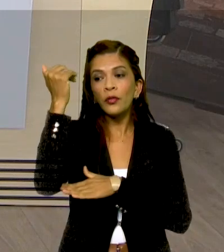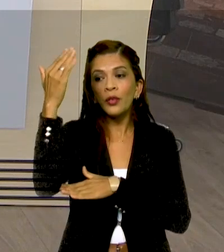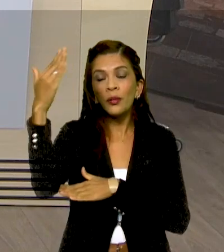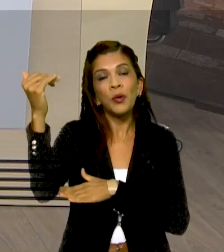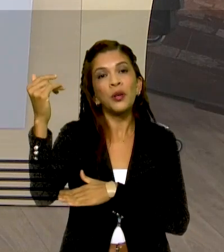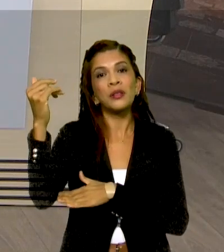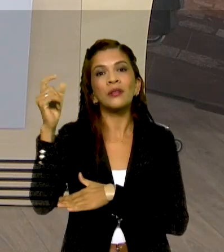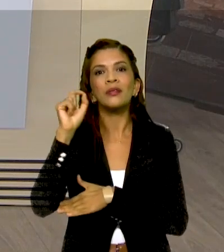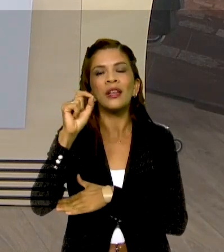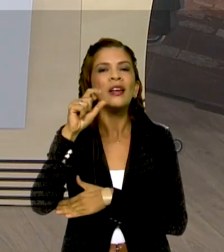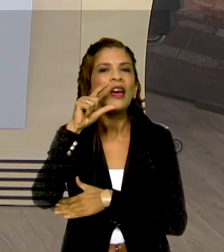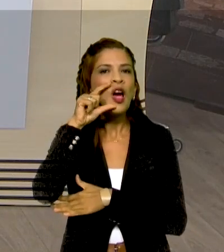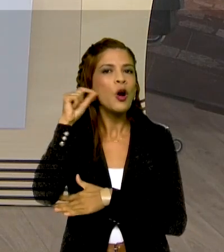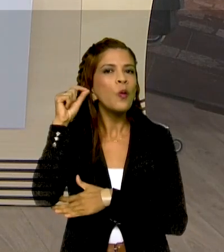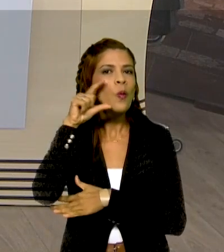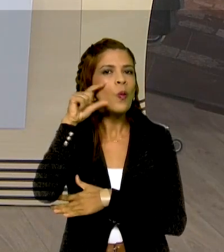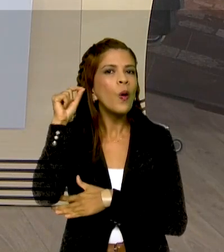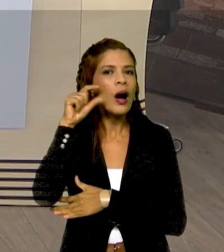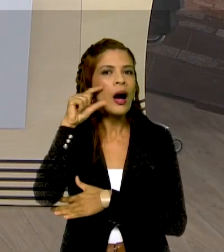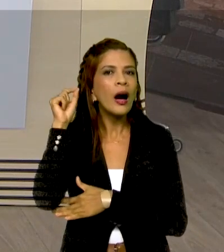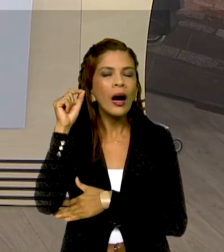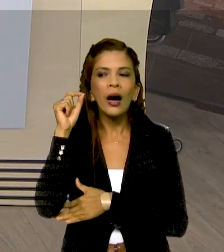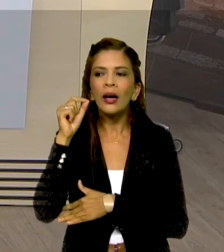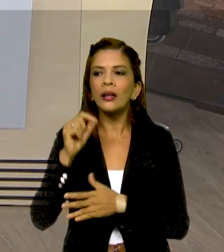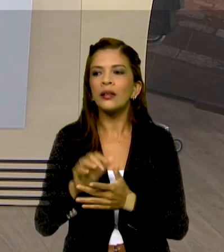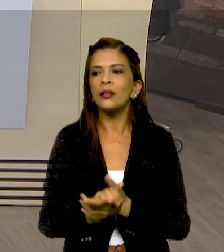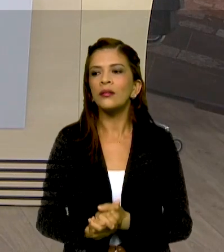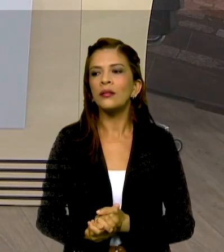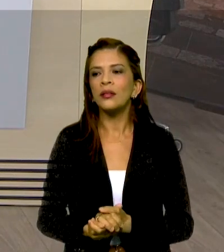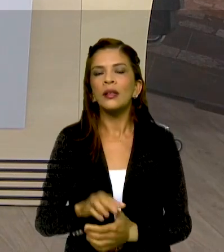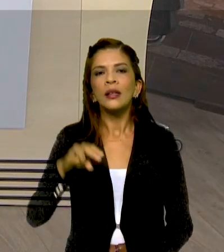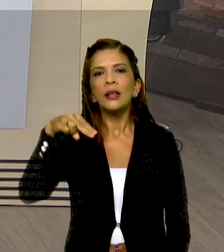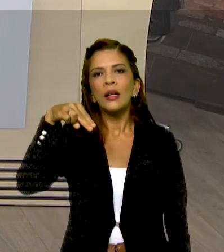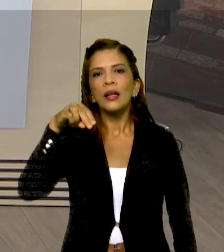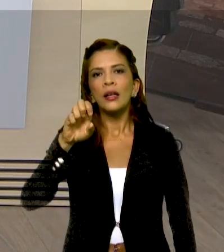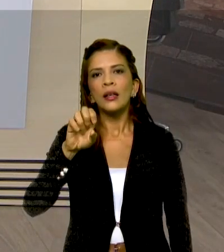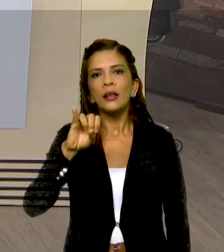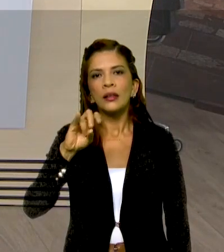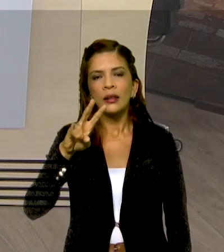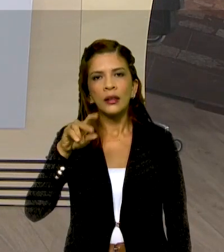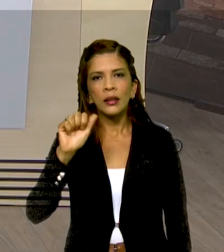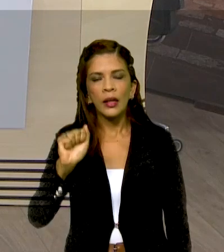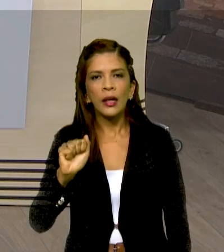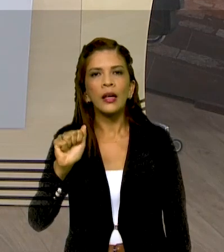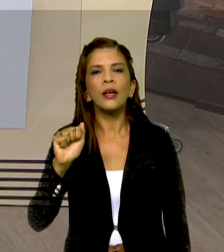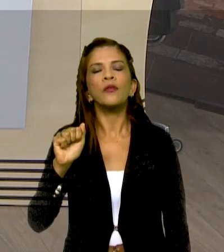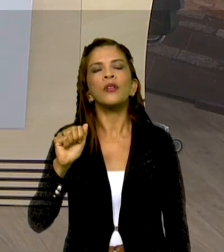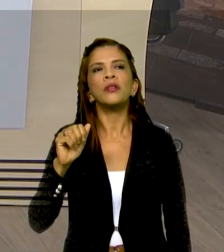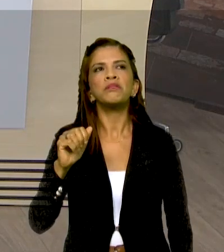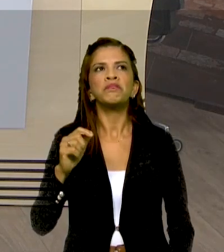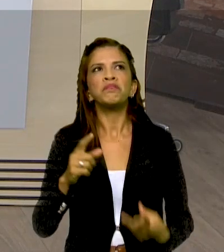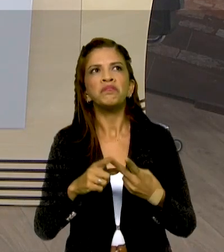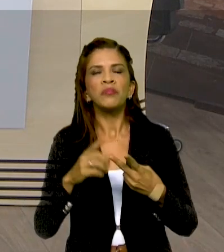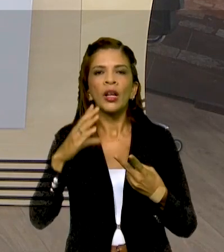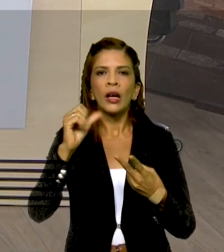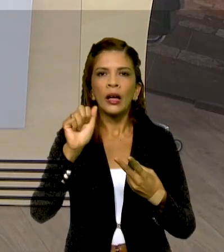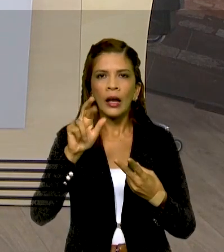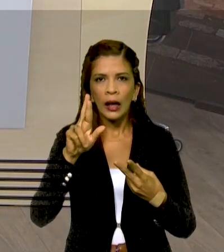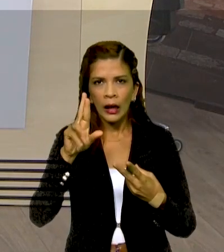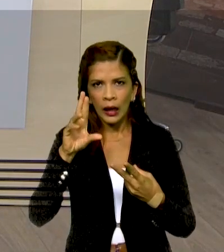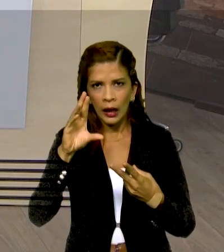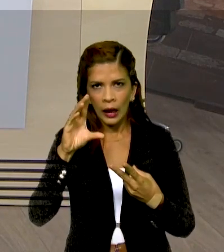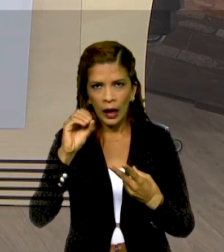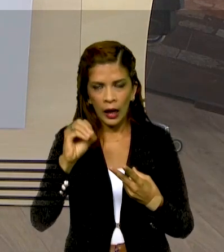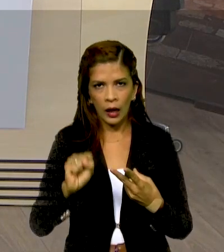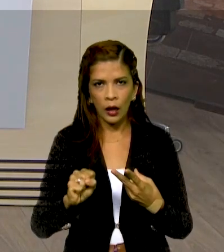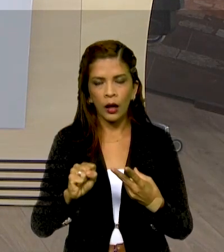Quadros, a professora Ronice Tem vários, Quadros. A professora Neiva, o professor Carlos Rodrigues, tem muitos